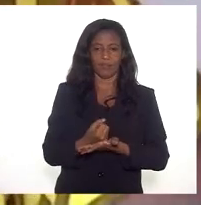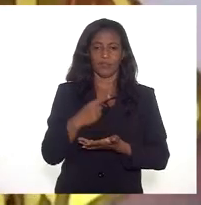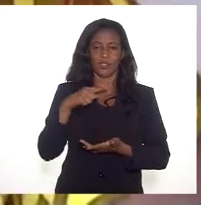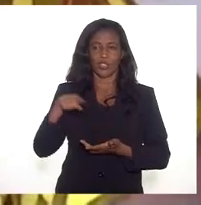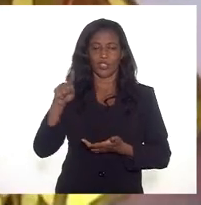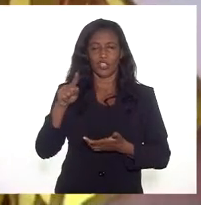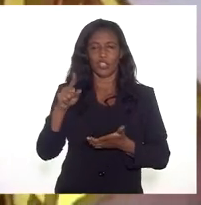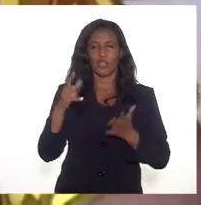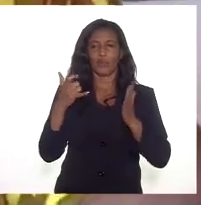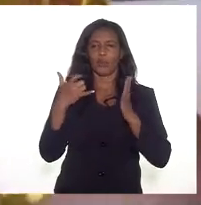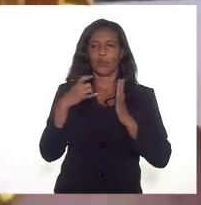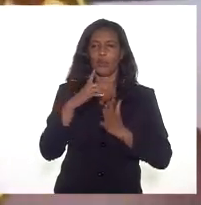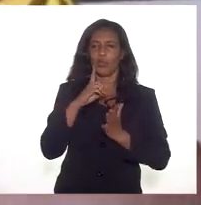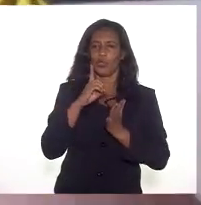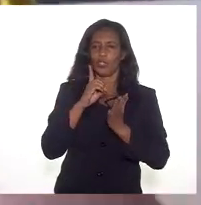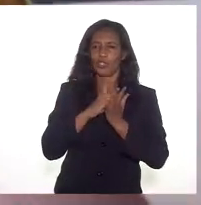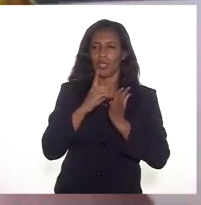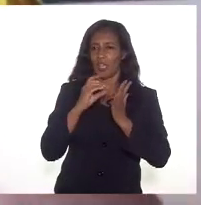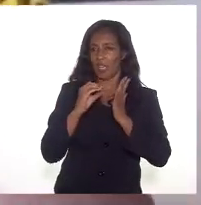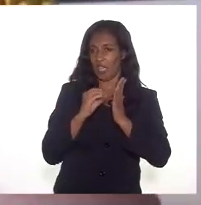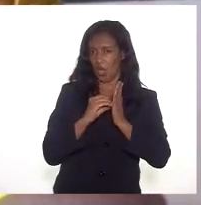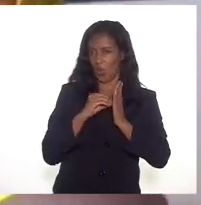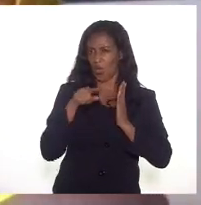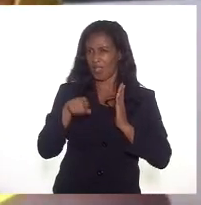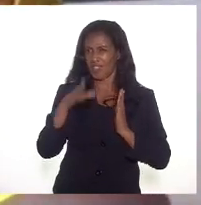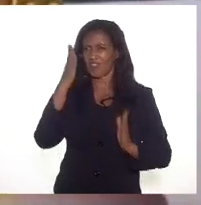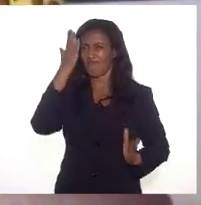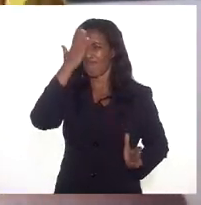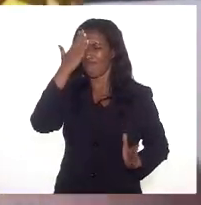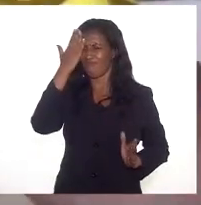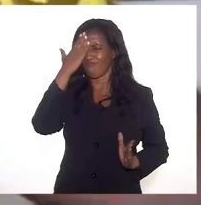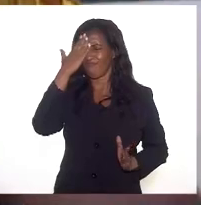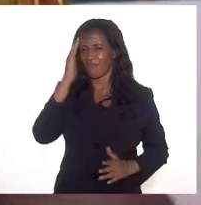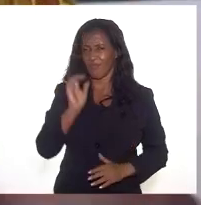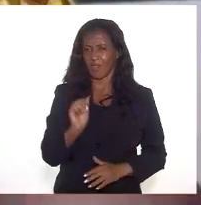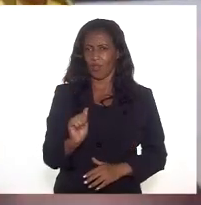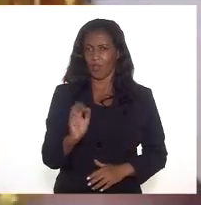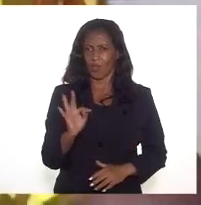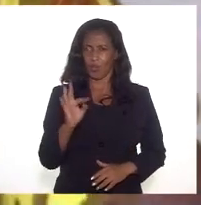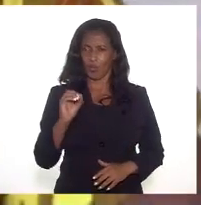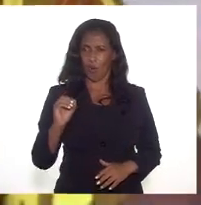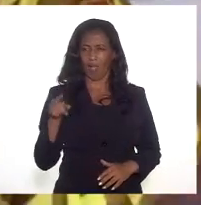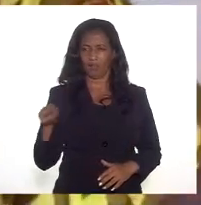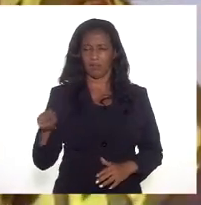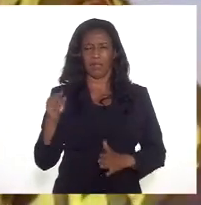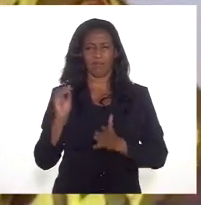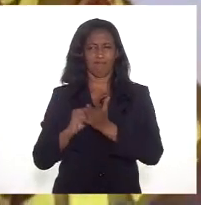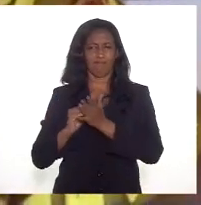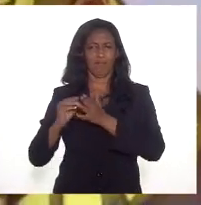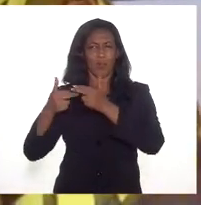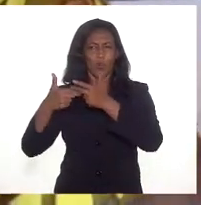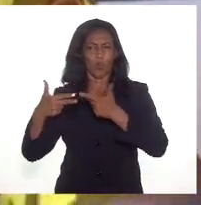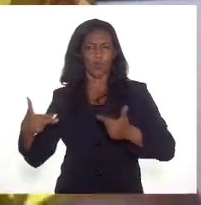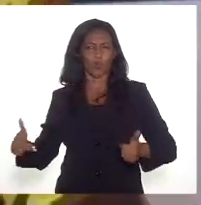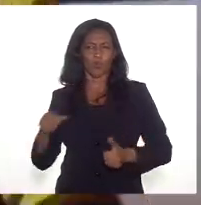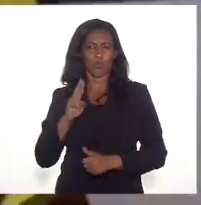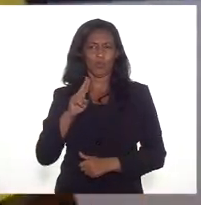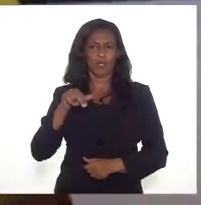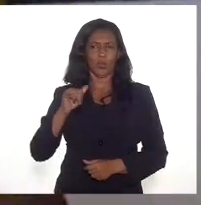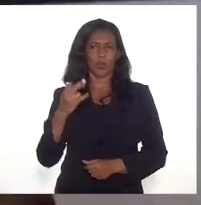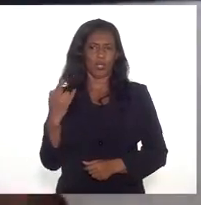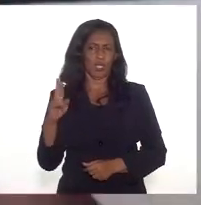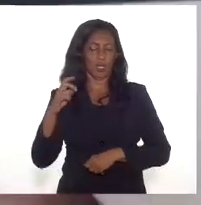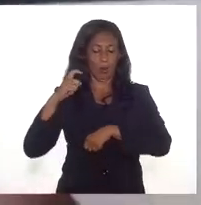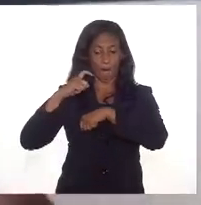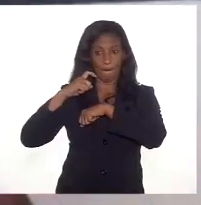Diário Oficial, ele já sabia do ato de revogação da desqualificação da UNIR. Então, houve um primeiro